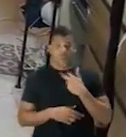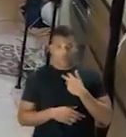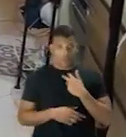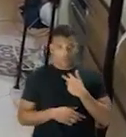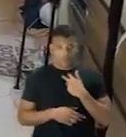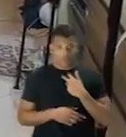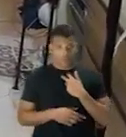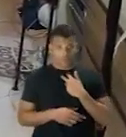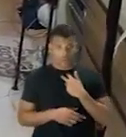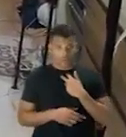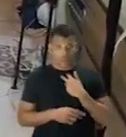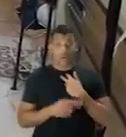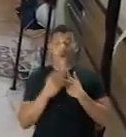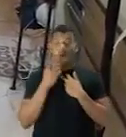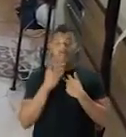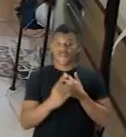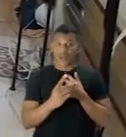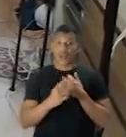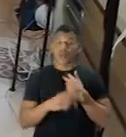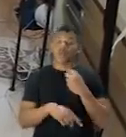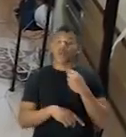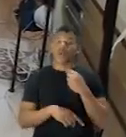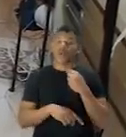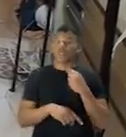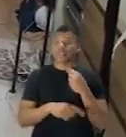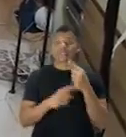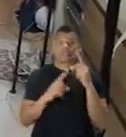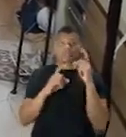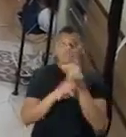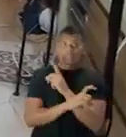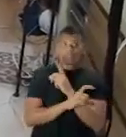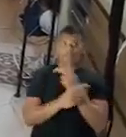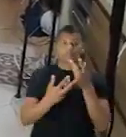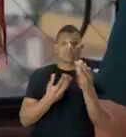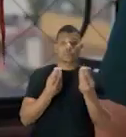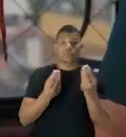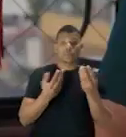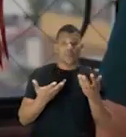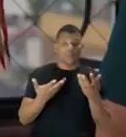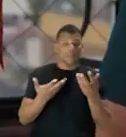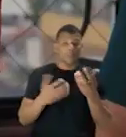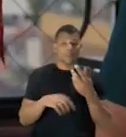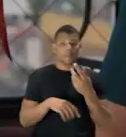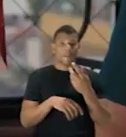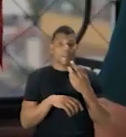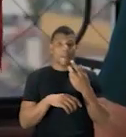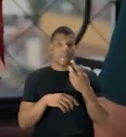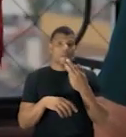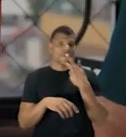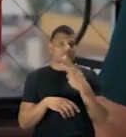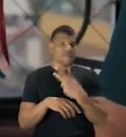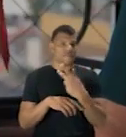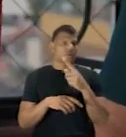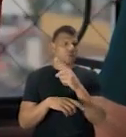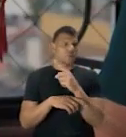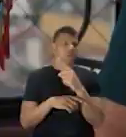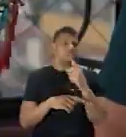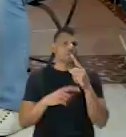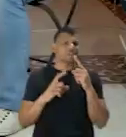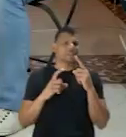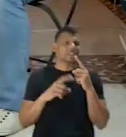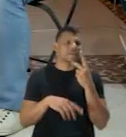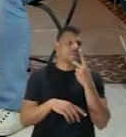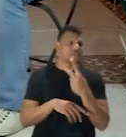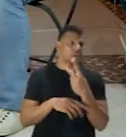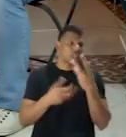isso, eu falei, vai ficar difícil, porque ele não se dava por vencido em nenhum momento da vida dele. Se isso